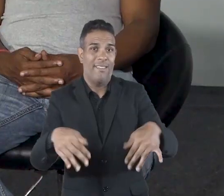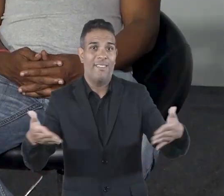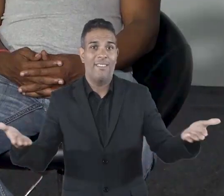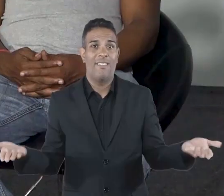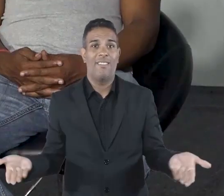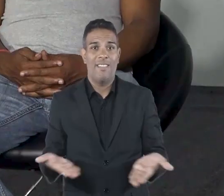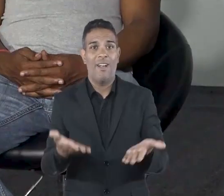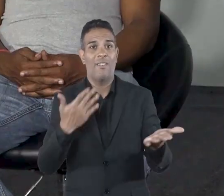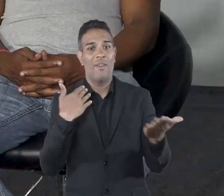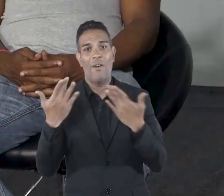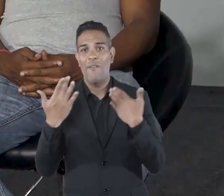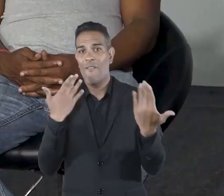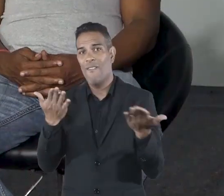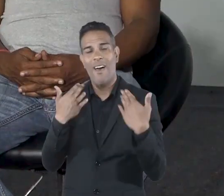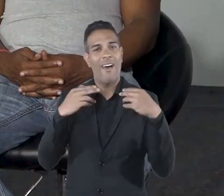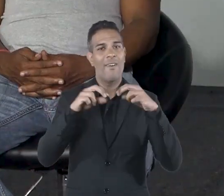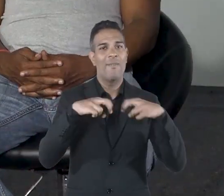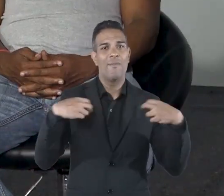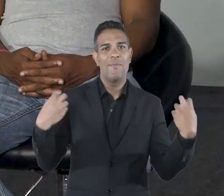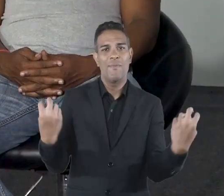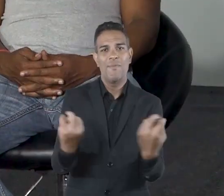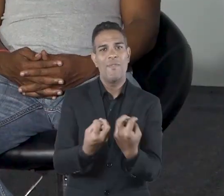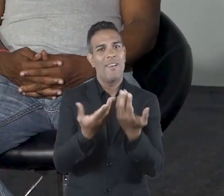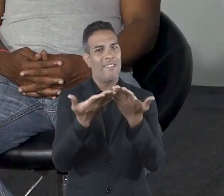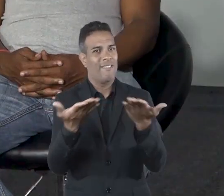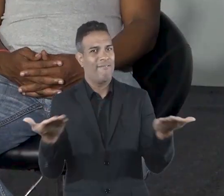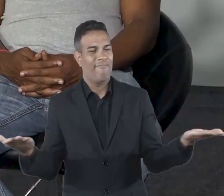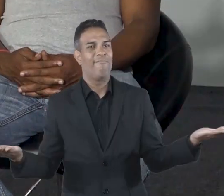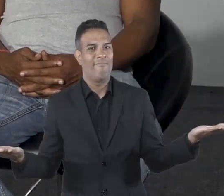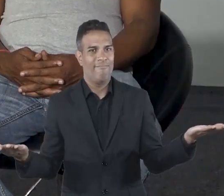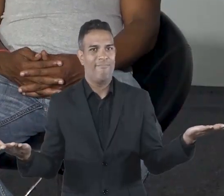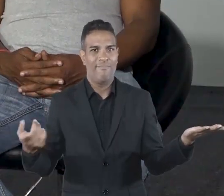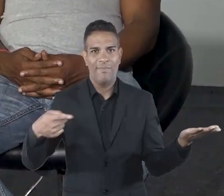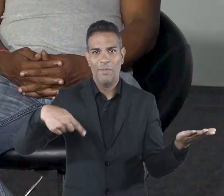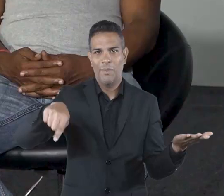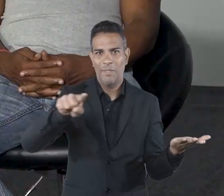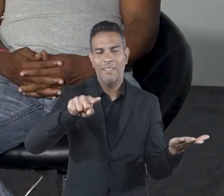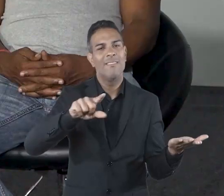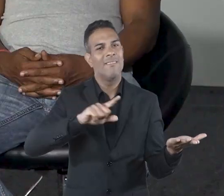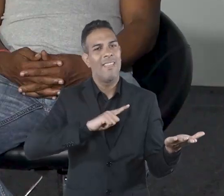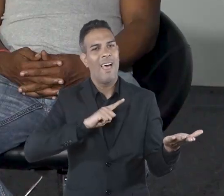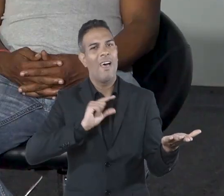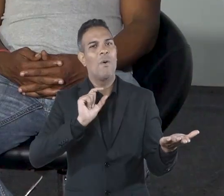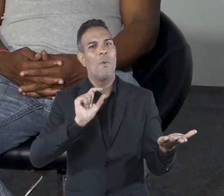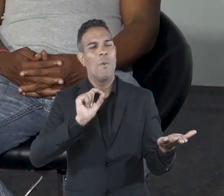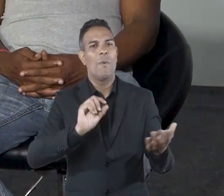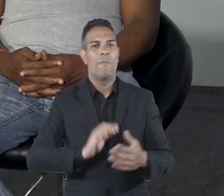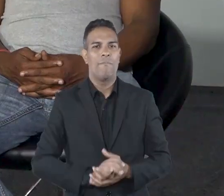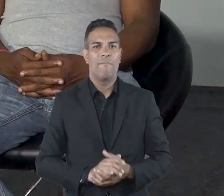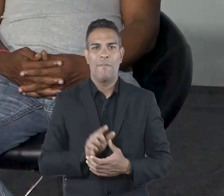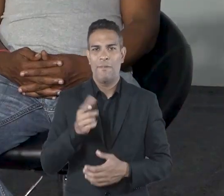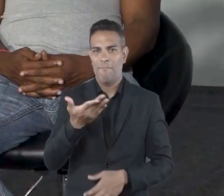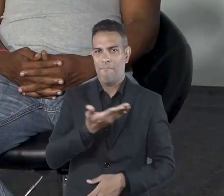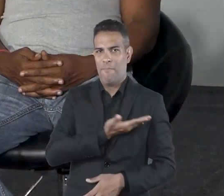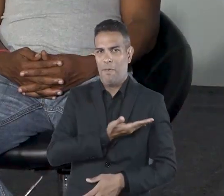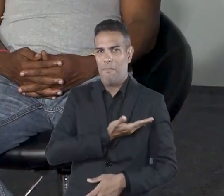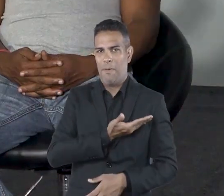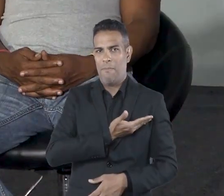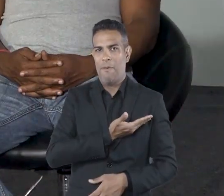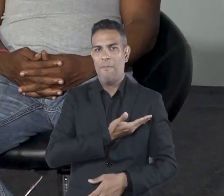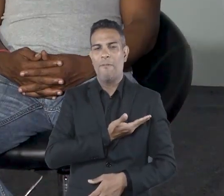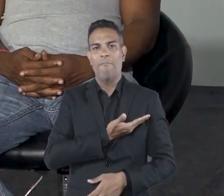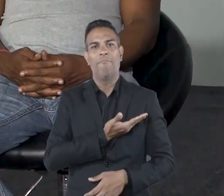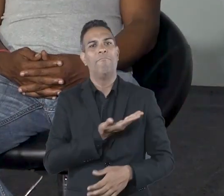E para a gente terminar a nossa roda de conversa, eu quero deixar aqui mais